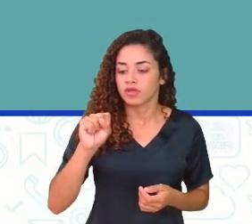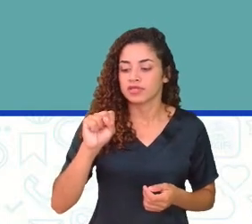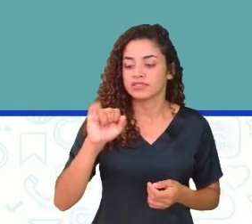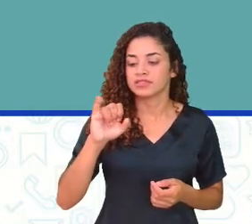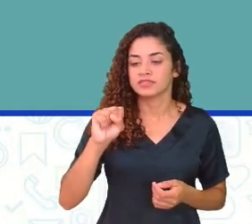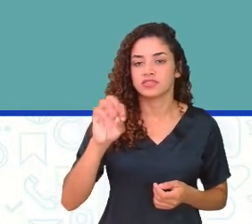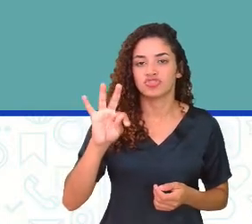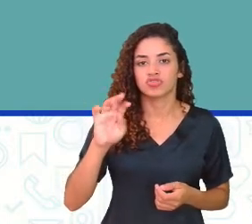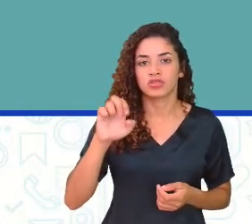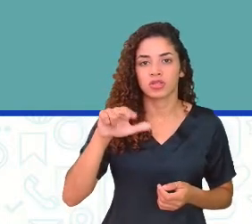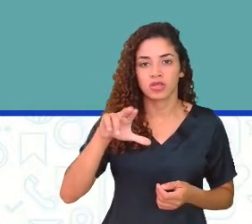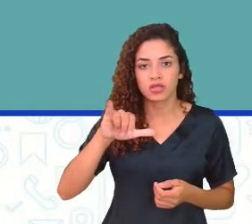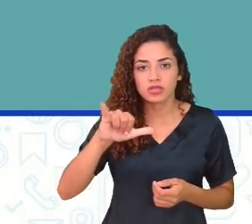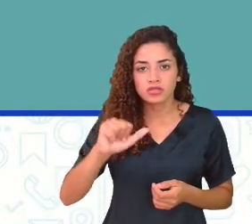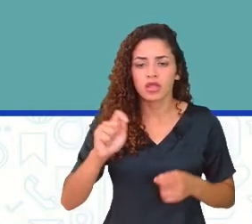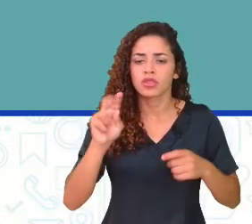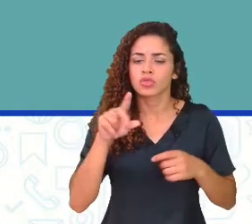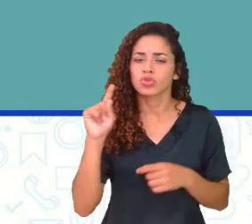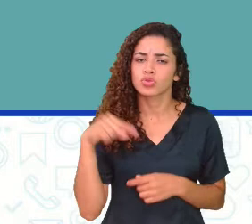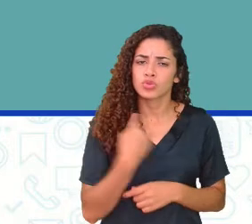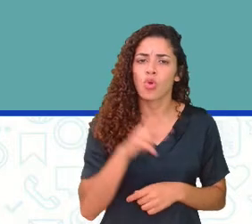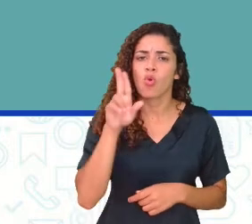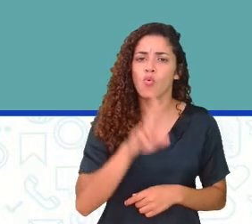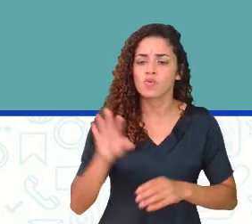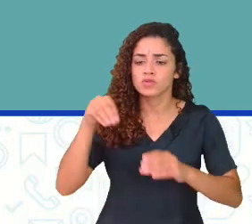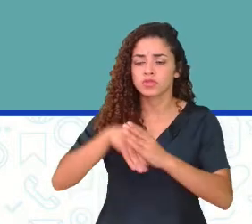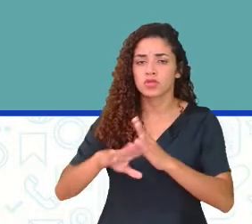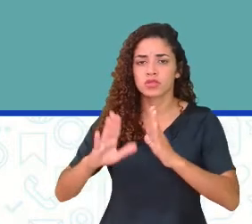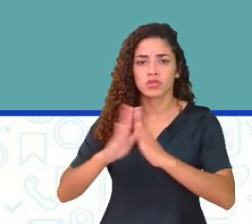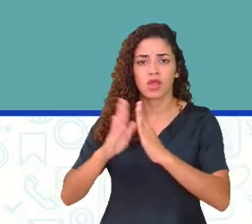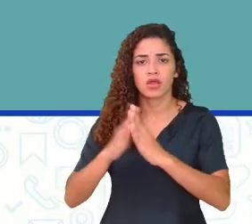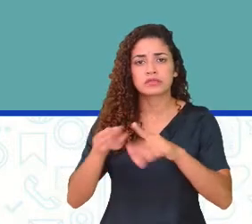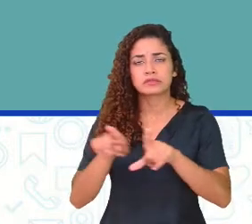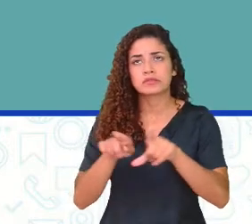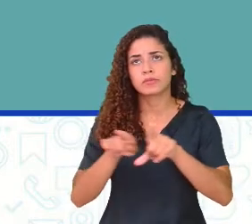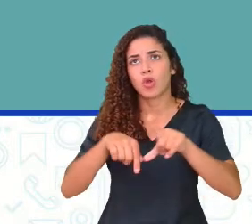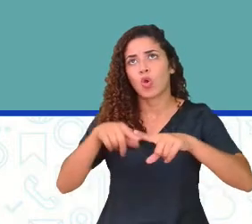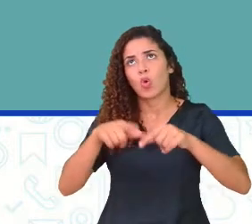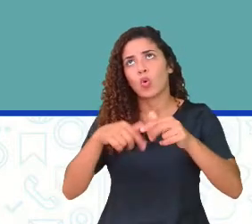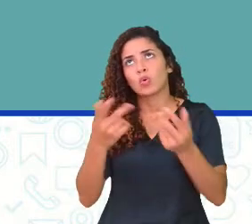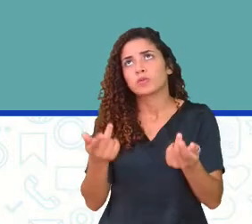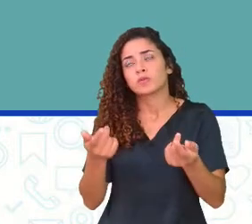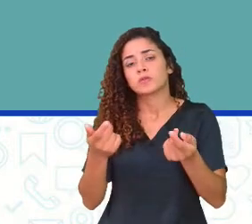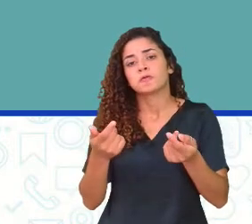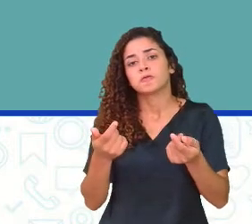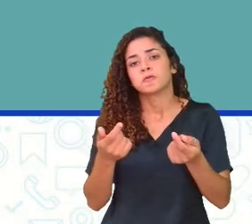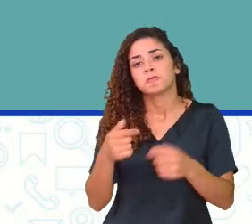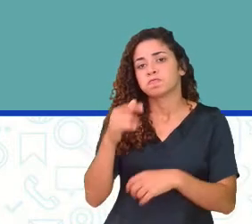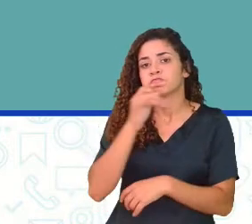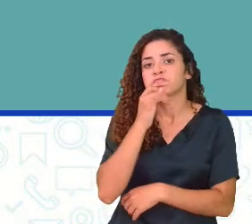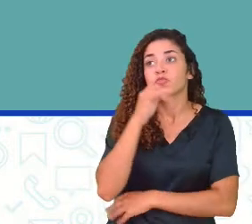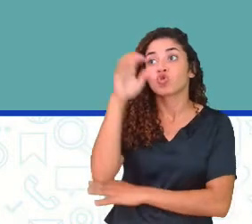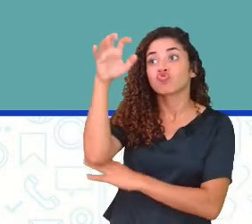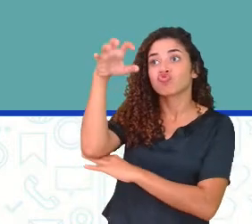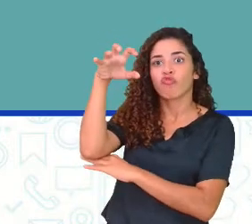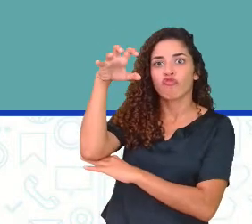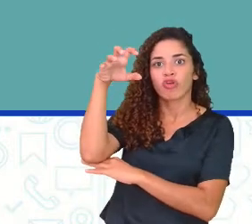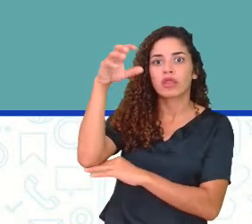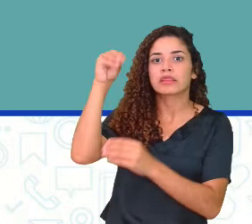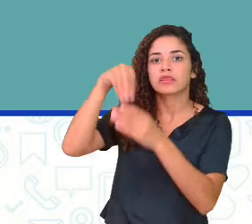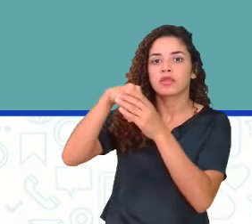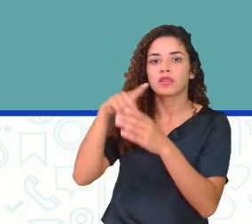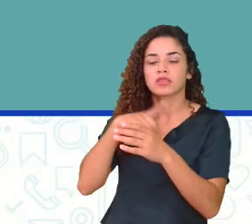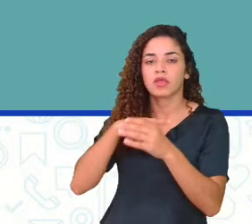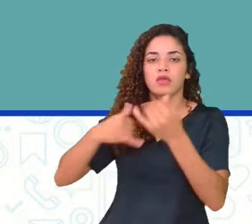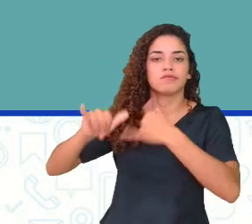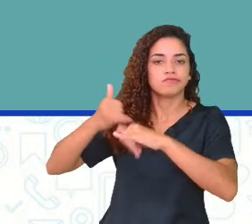nossa residência em alguns equipamentos que nós utilizamos diariamente, né? Os chuveiros elétricos, o ferro